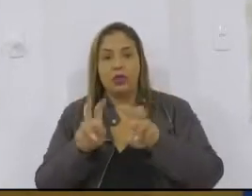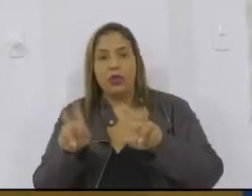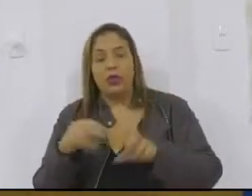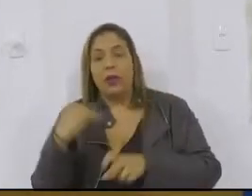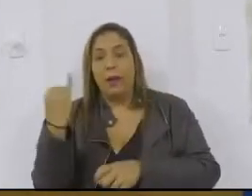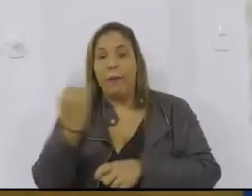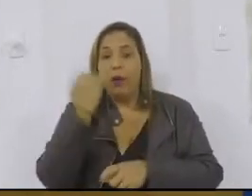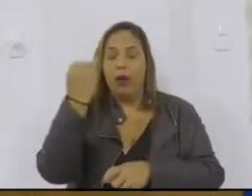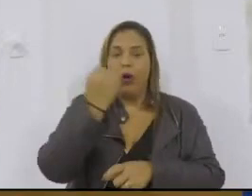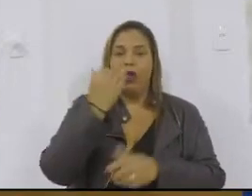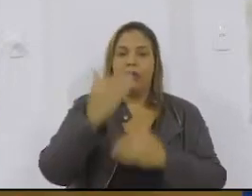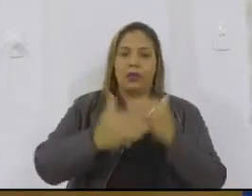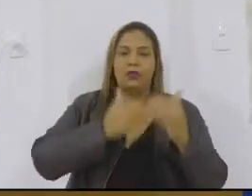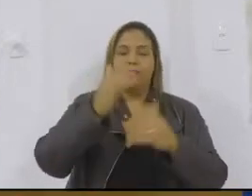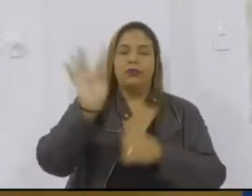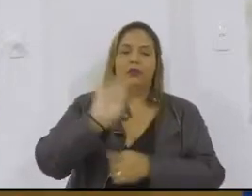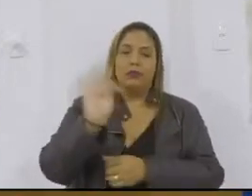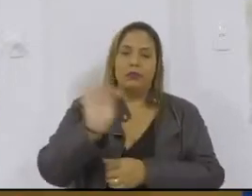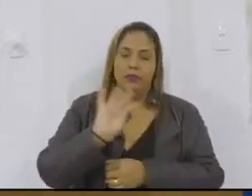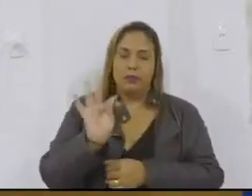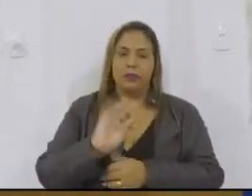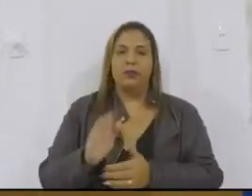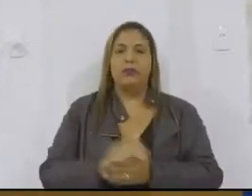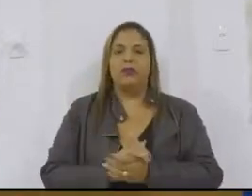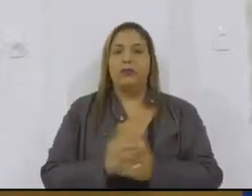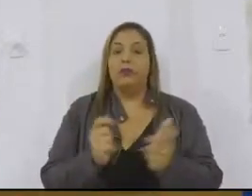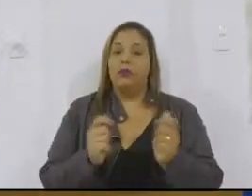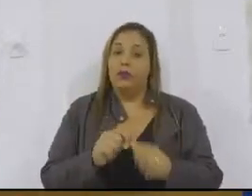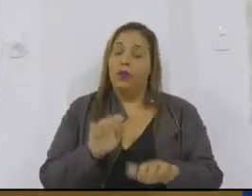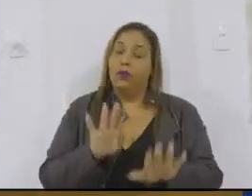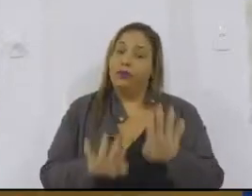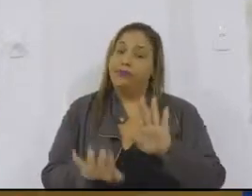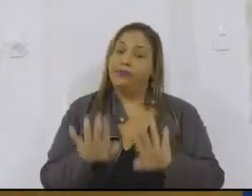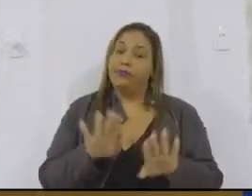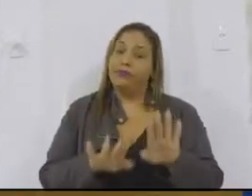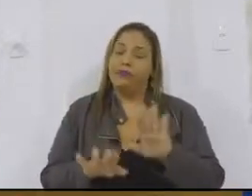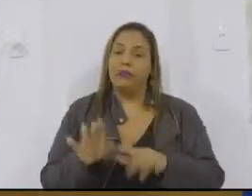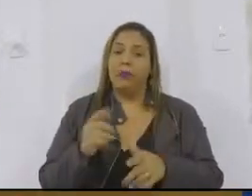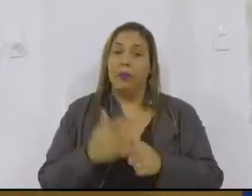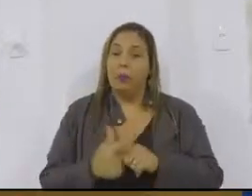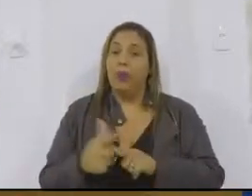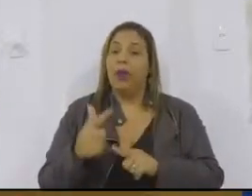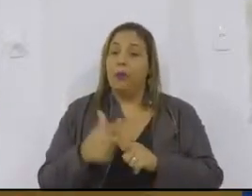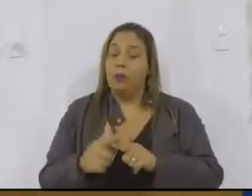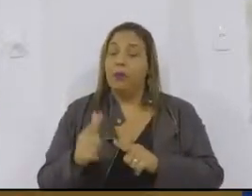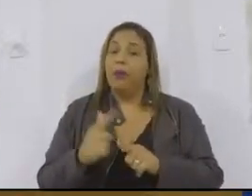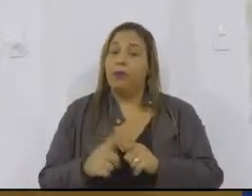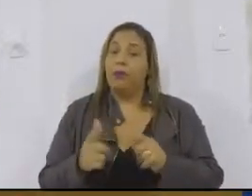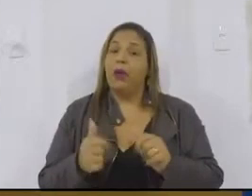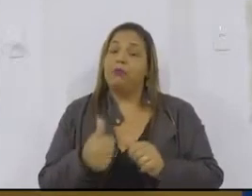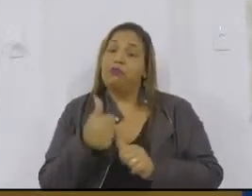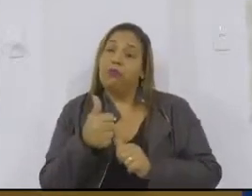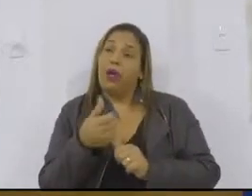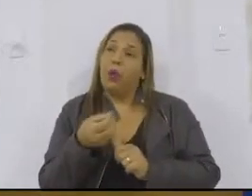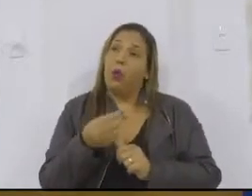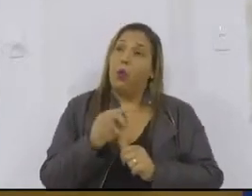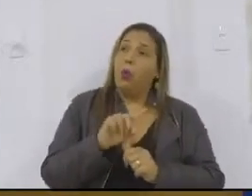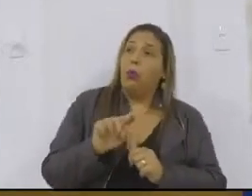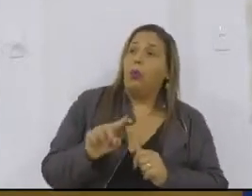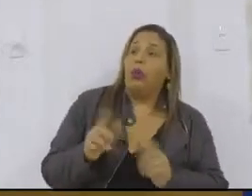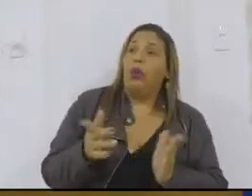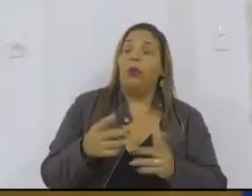para o desenvolvimento da nossa cidade. Podem causar várias consequências, positivas ou não, mas precisam